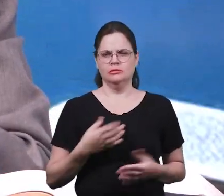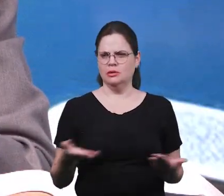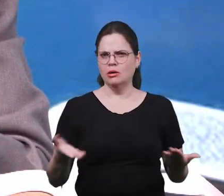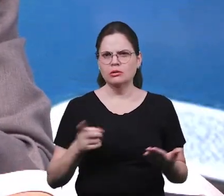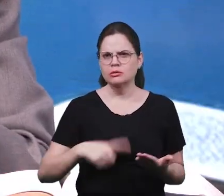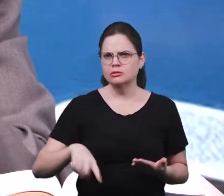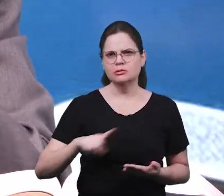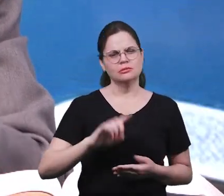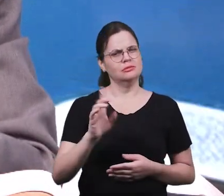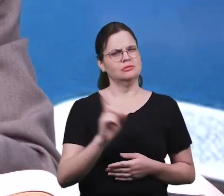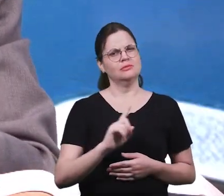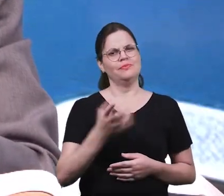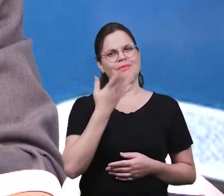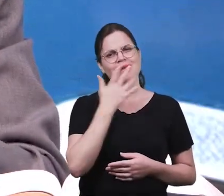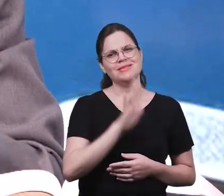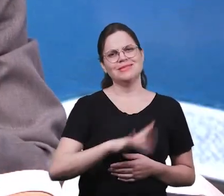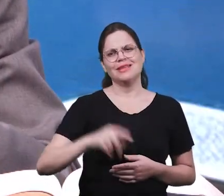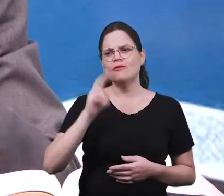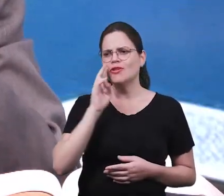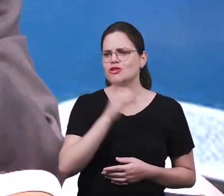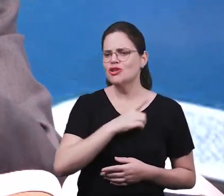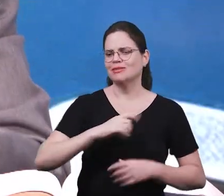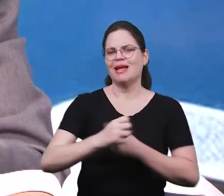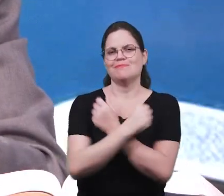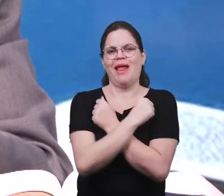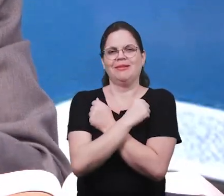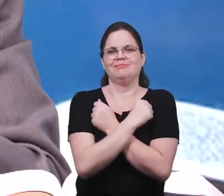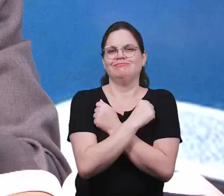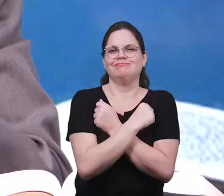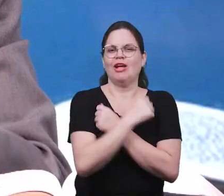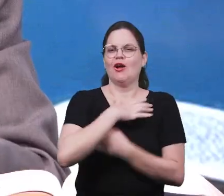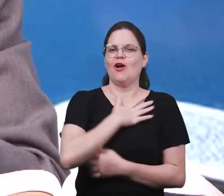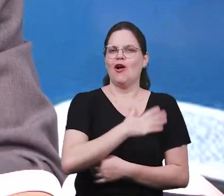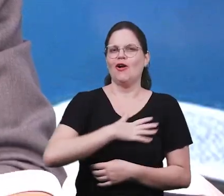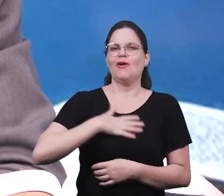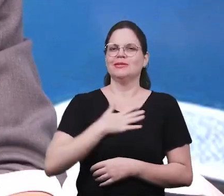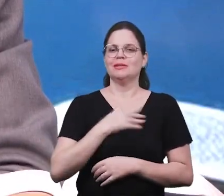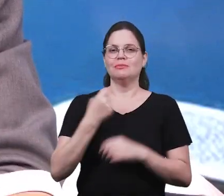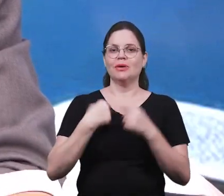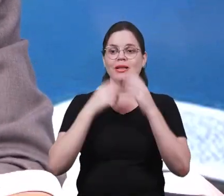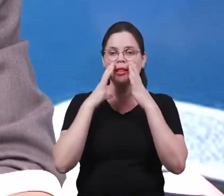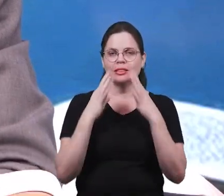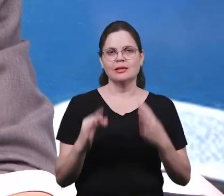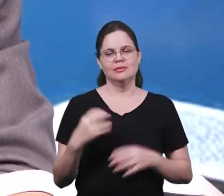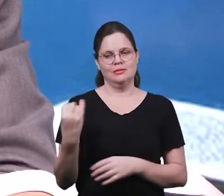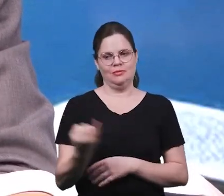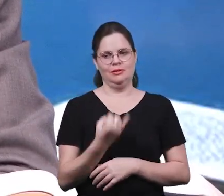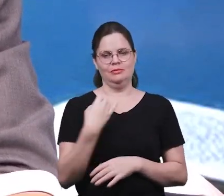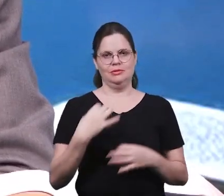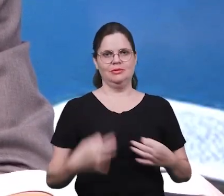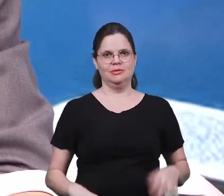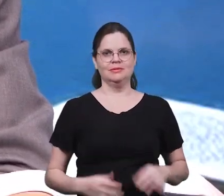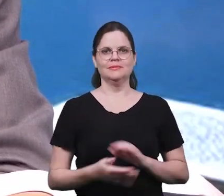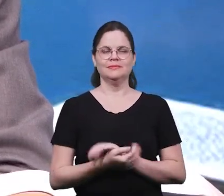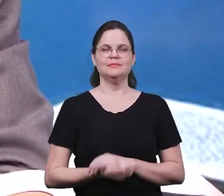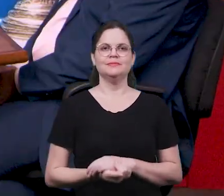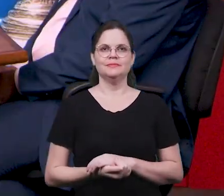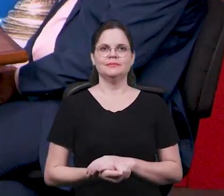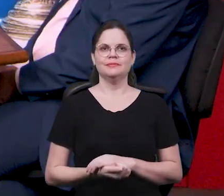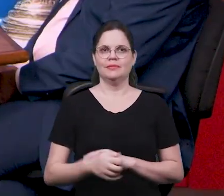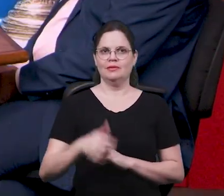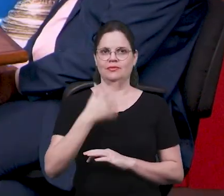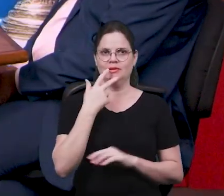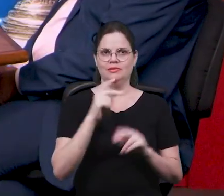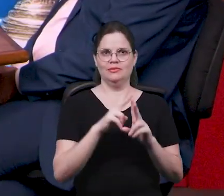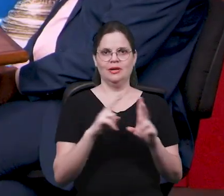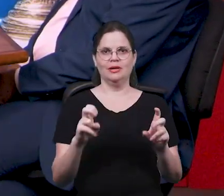hoje as crianças abraçam os diáconos, porque recebem bem deles, uma atenção, né? Isso é fundamental, né? Você falou aí da